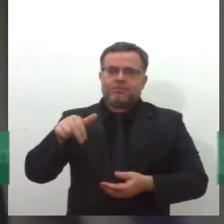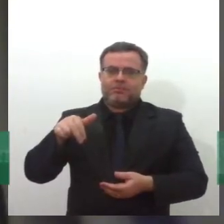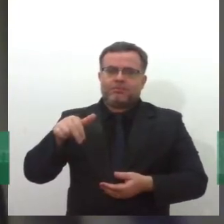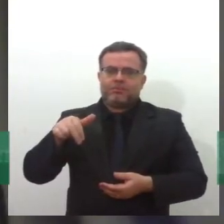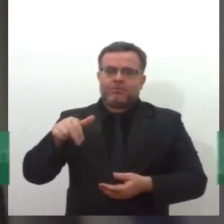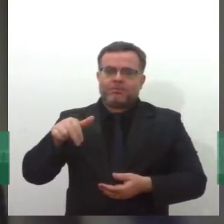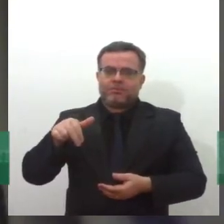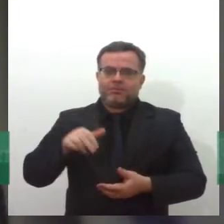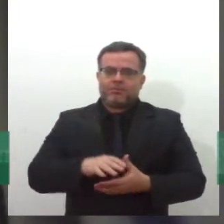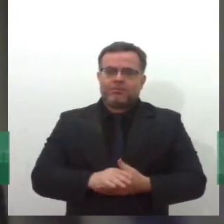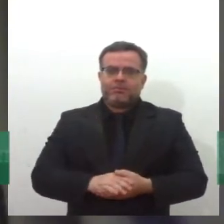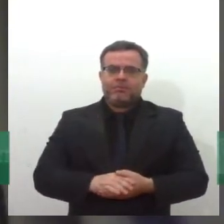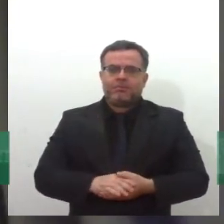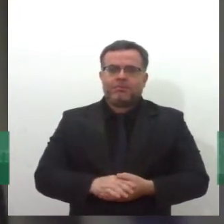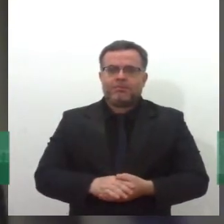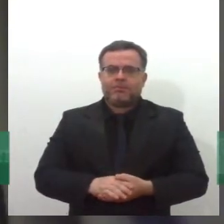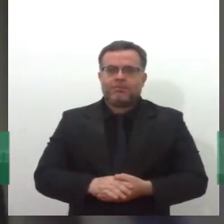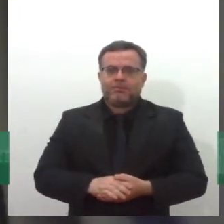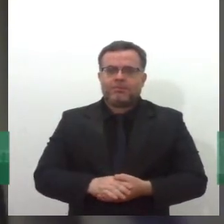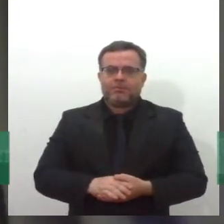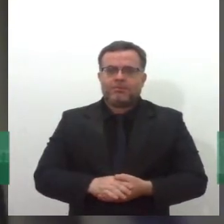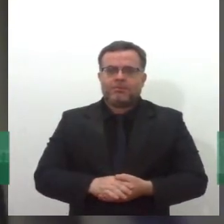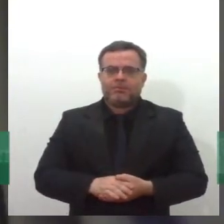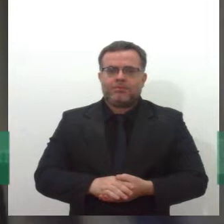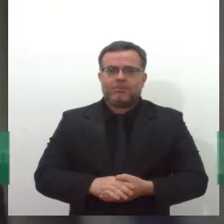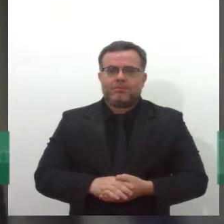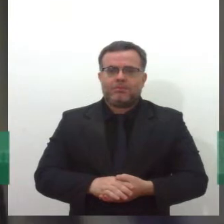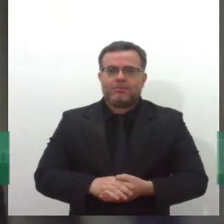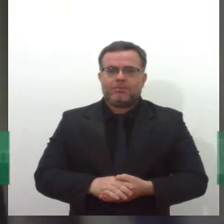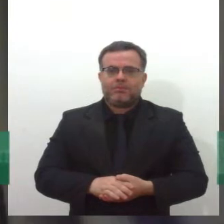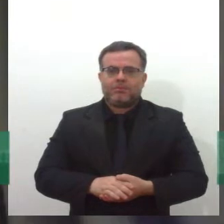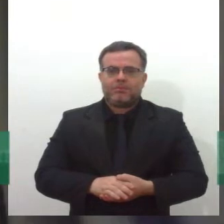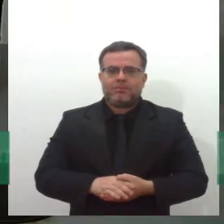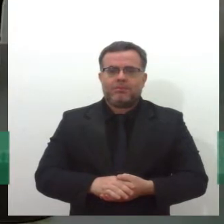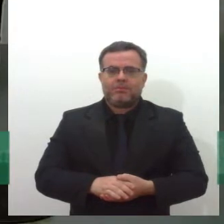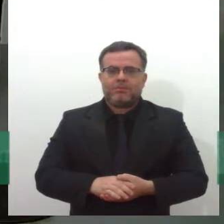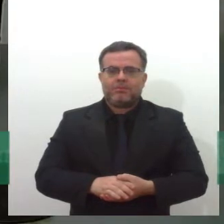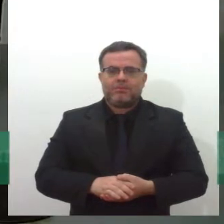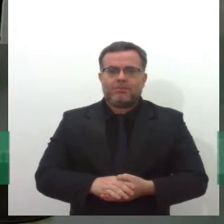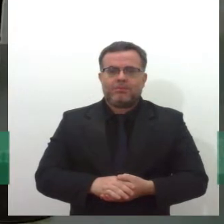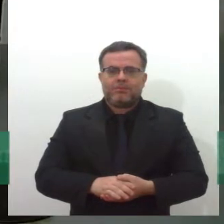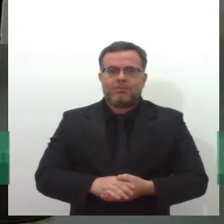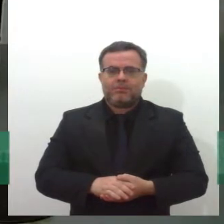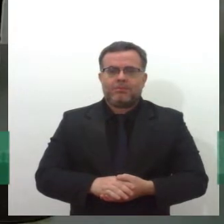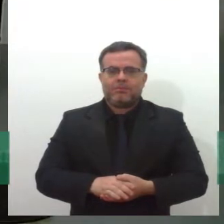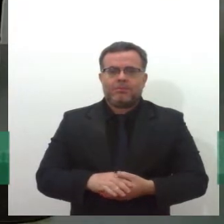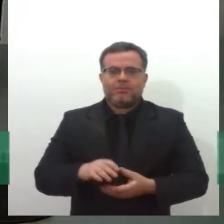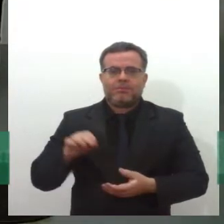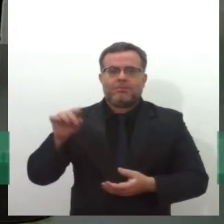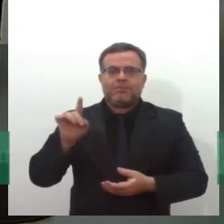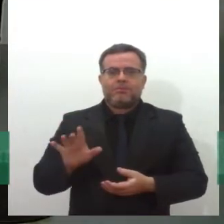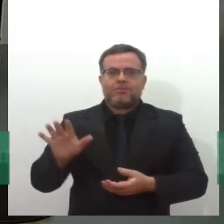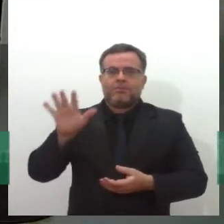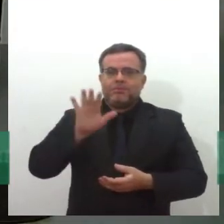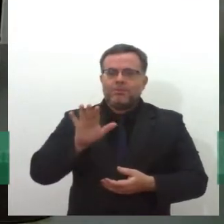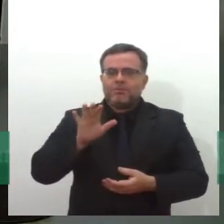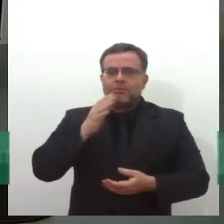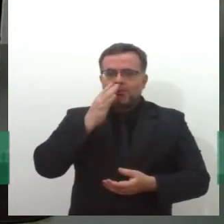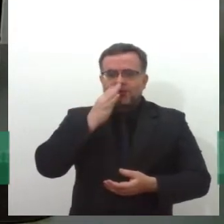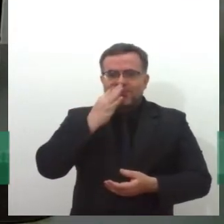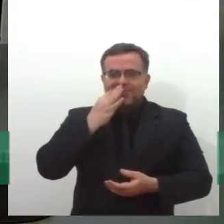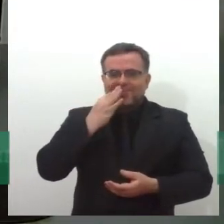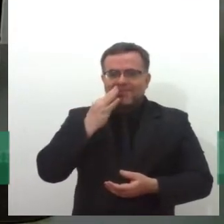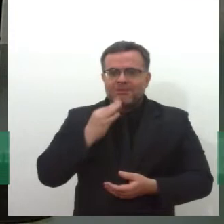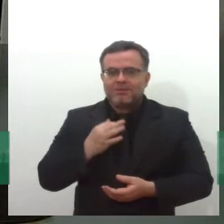isso é muito combustíveis importados, porque o parque do refino do Norte e Nordeste, ele é bem limitado, né? Então,